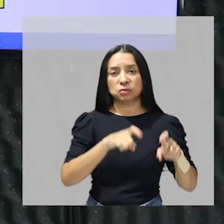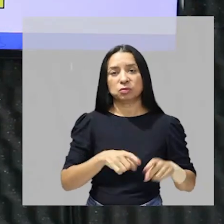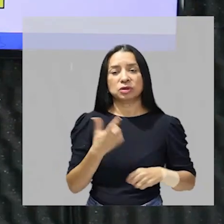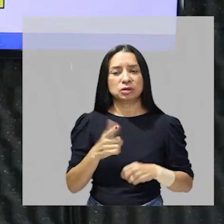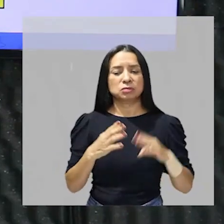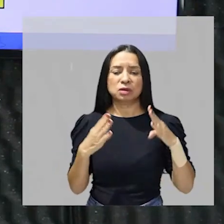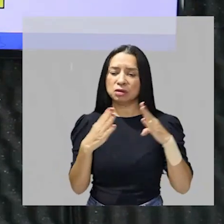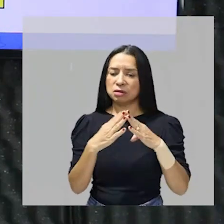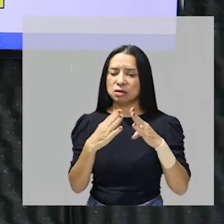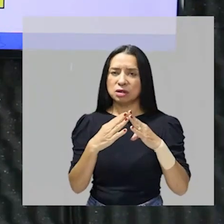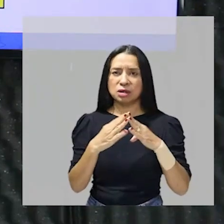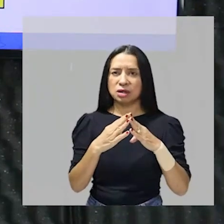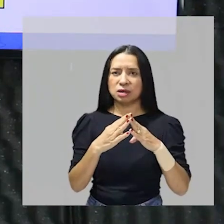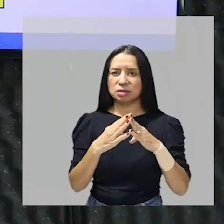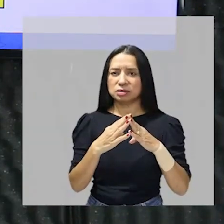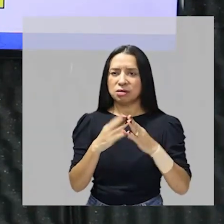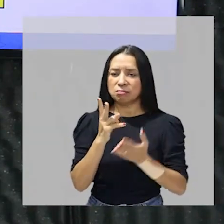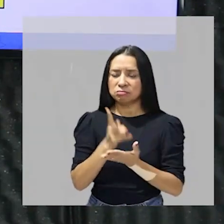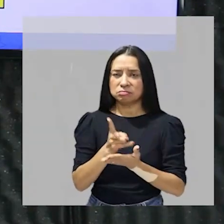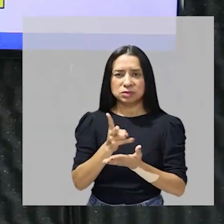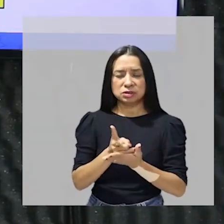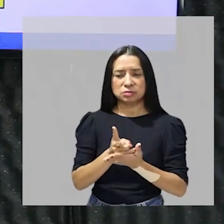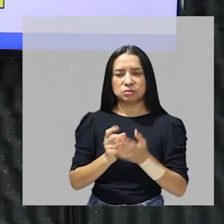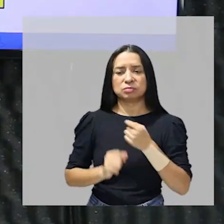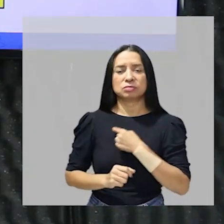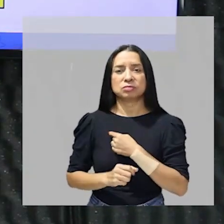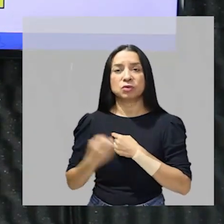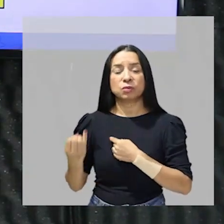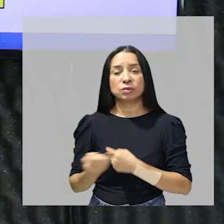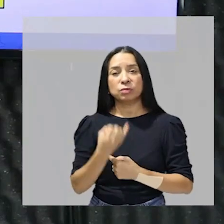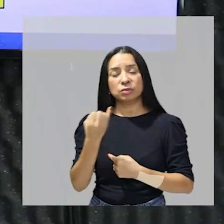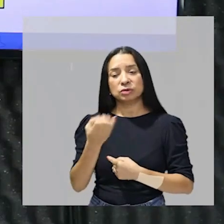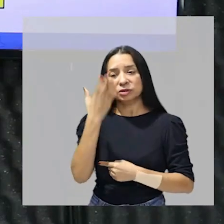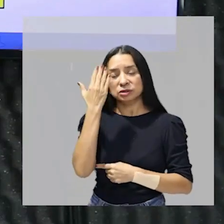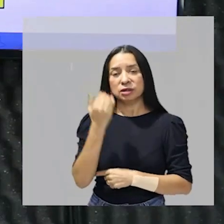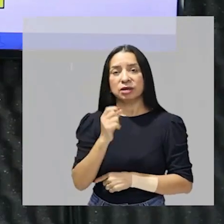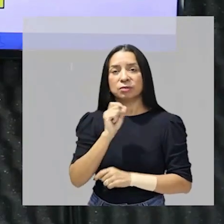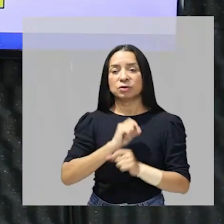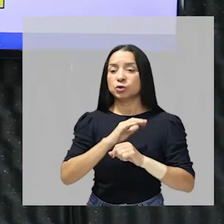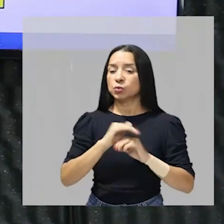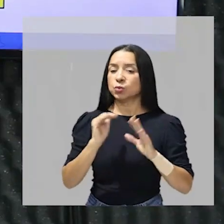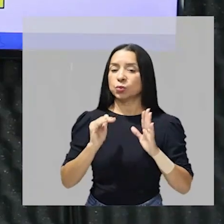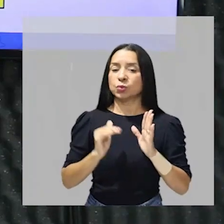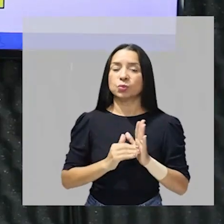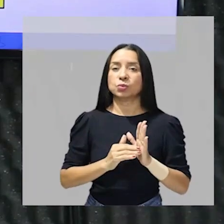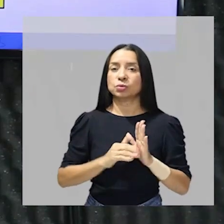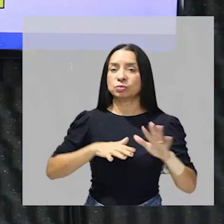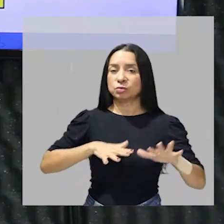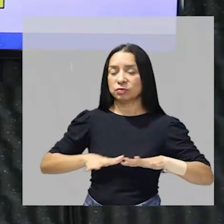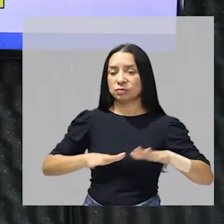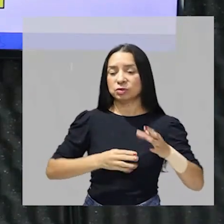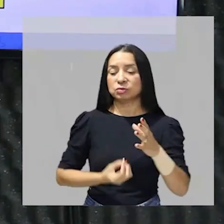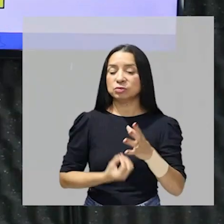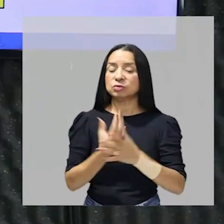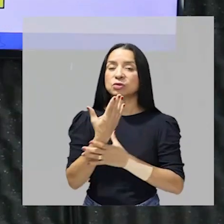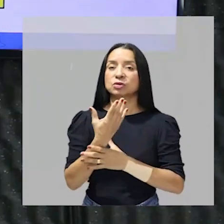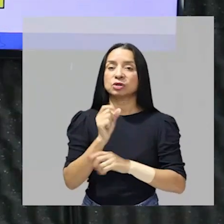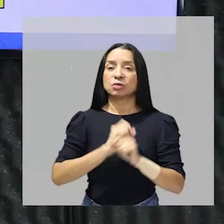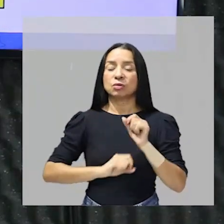tinham moradia fixa, então o gasto energético era elevado. O importante é que vocês saibam que todos esses movimentos eles surgem de